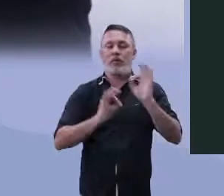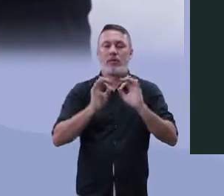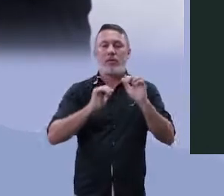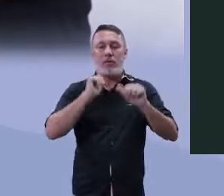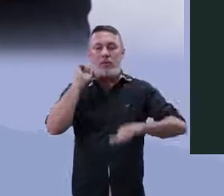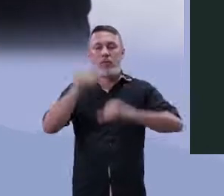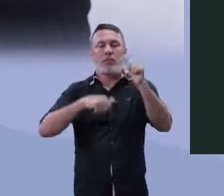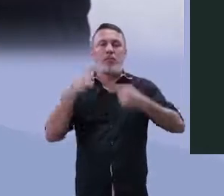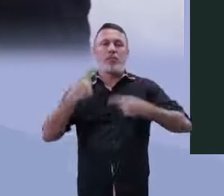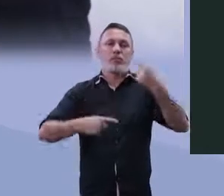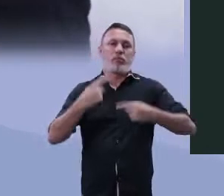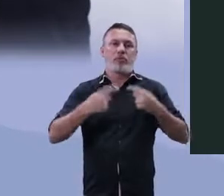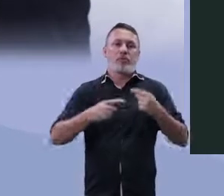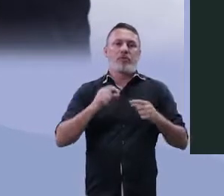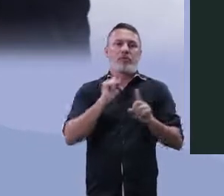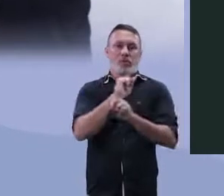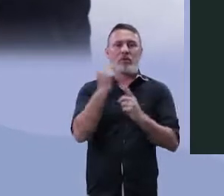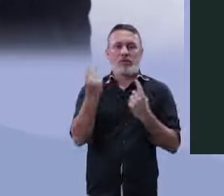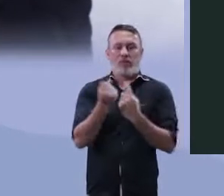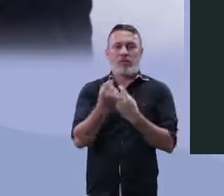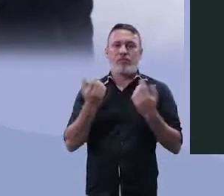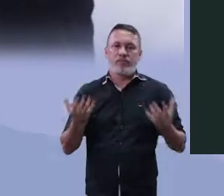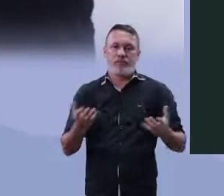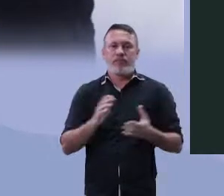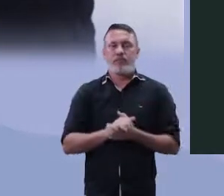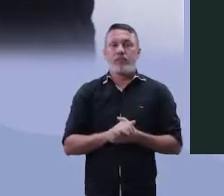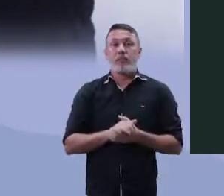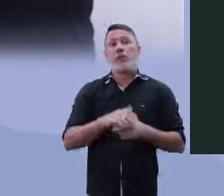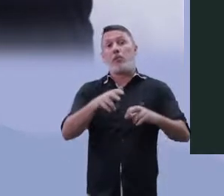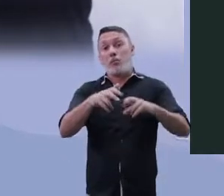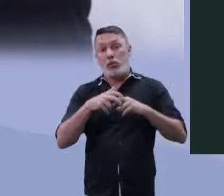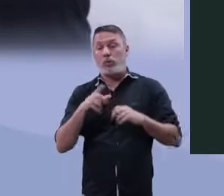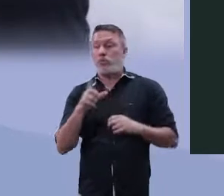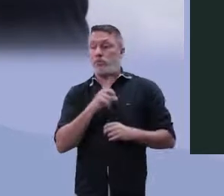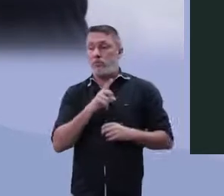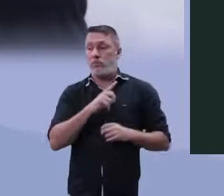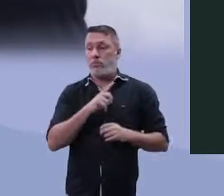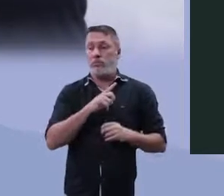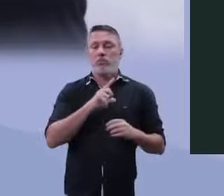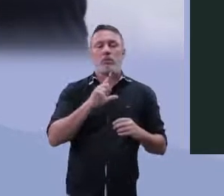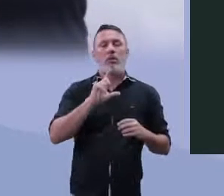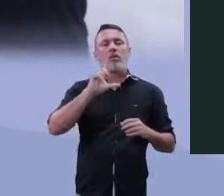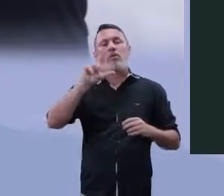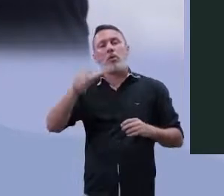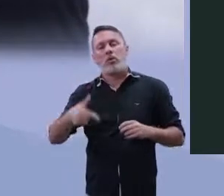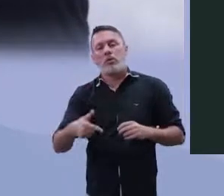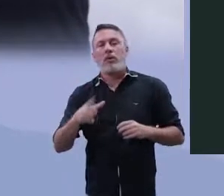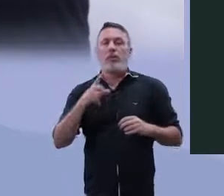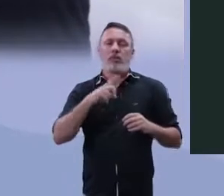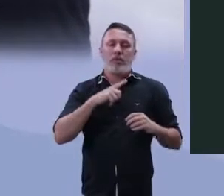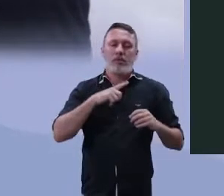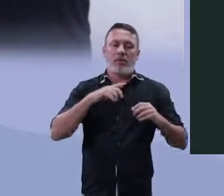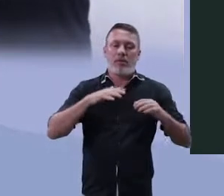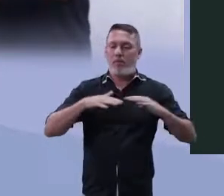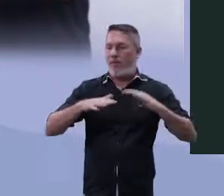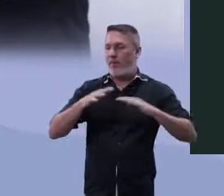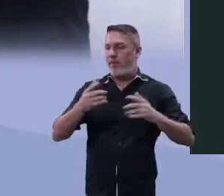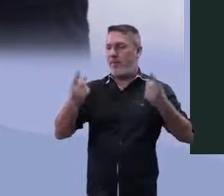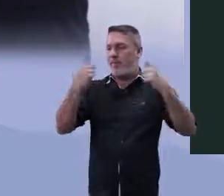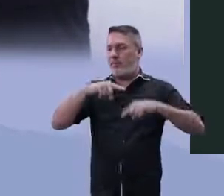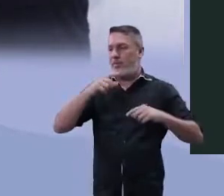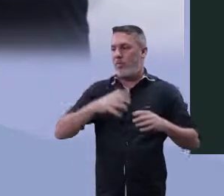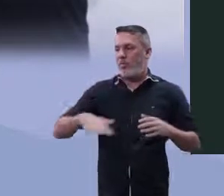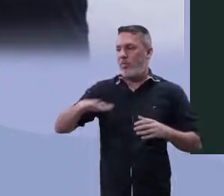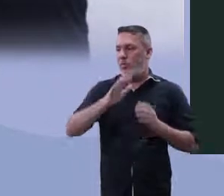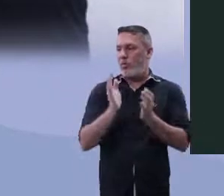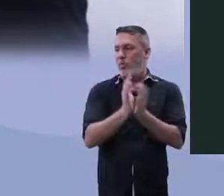de uma revolução política, no caso, uma revolução socialista. Aí, depois, temos o movimento sufragista,